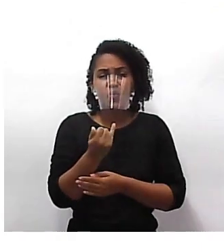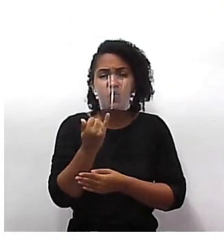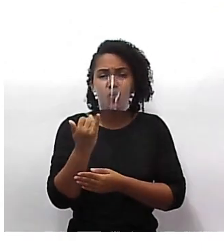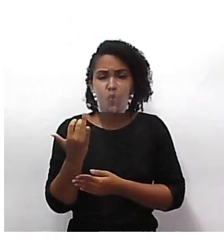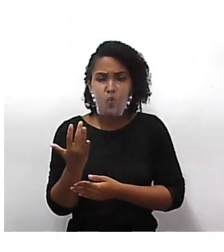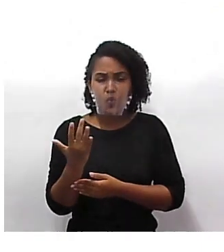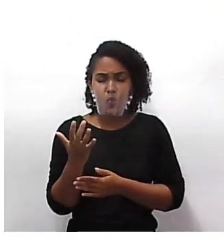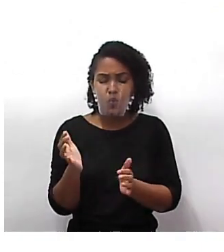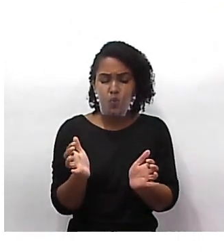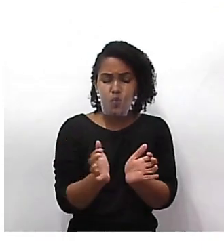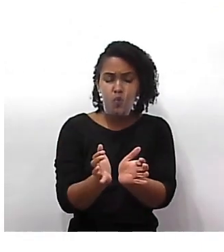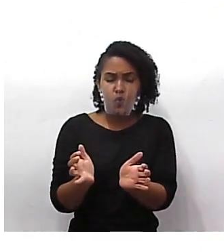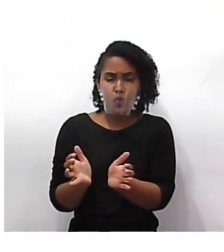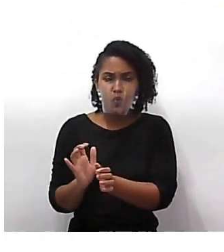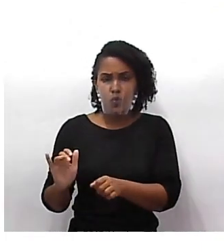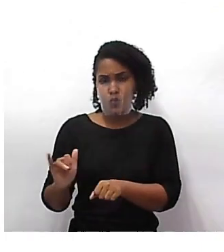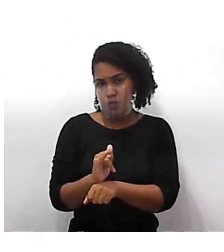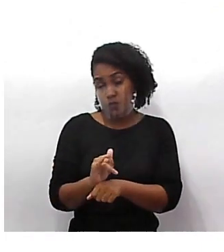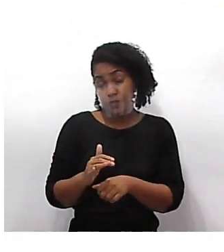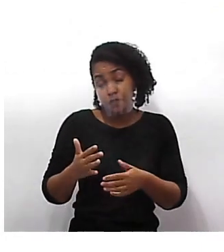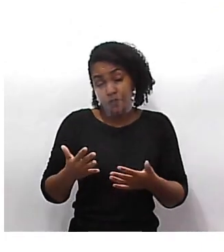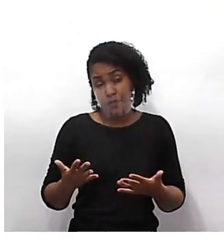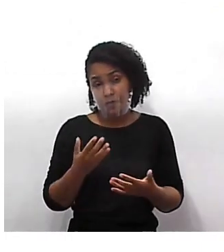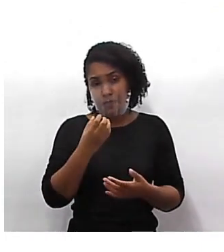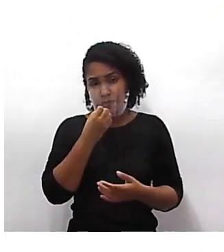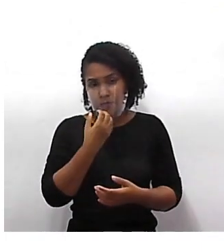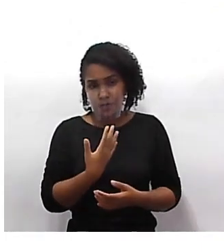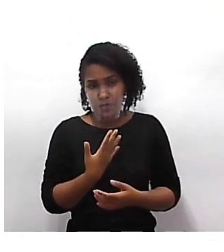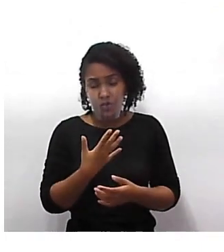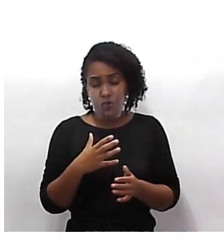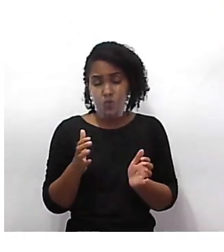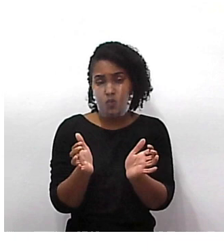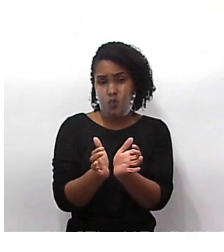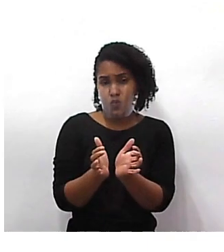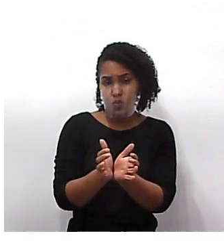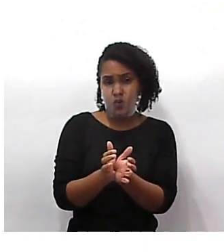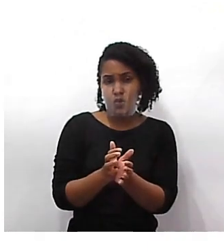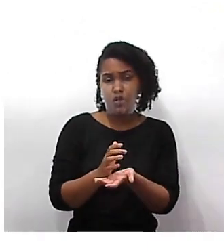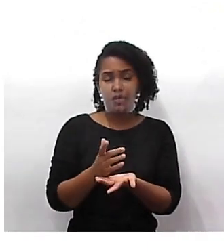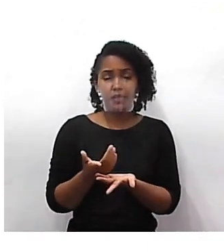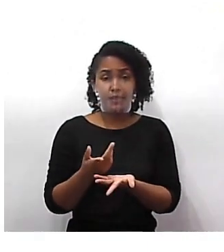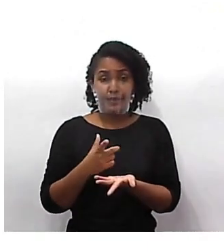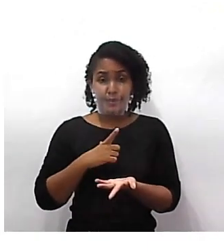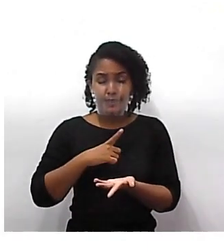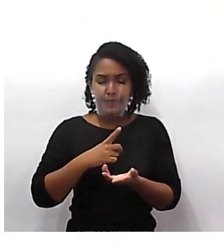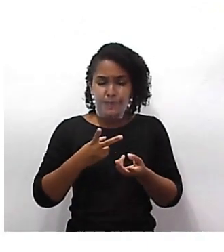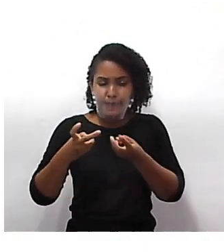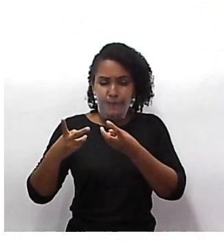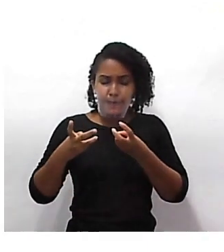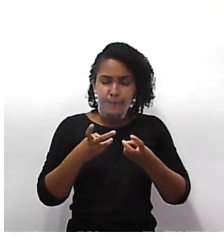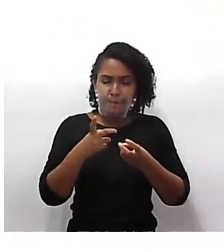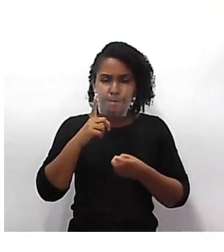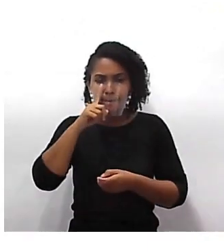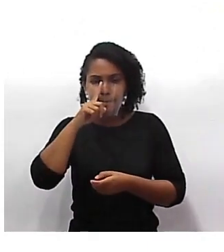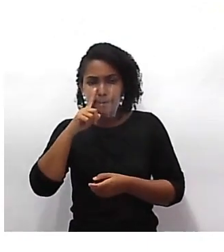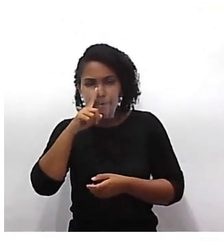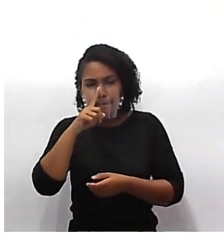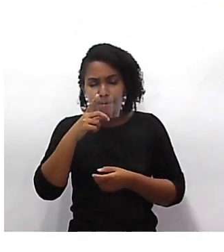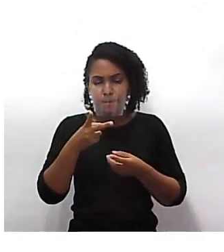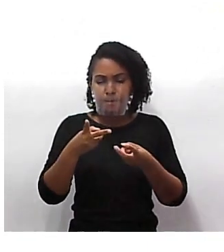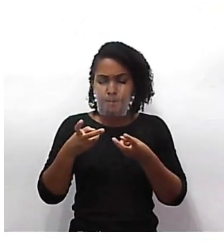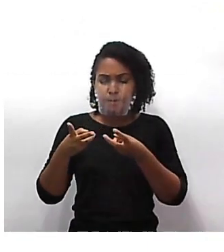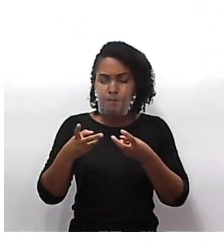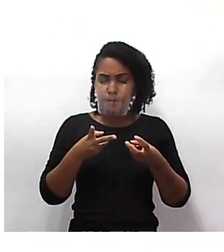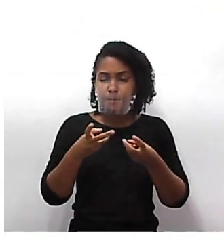esse conjunto de ações? Bem, dentro dos conjuntos de ações, nós temos que identificar os riscos, né,